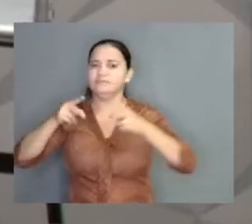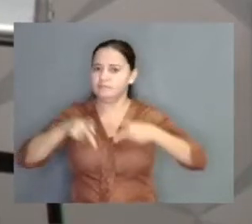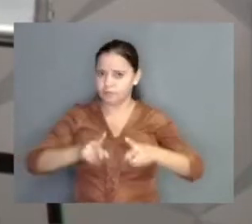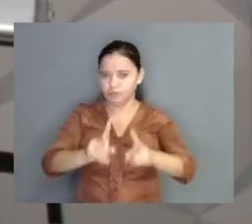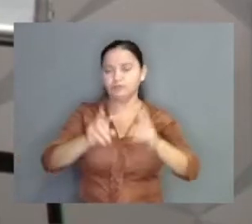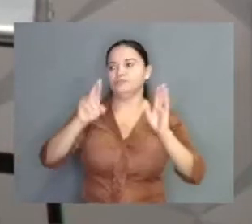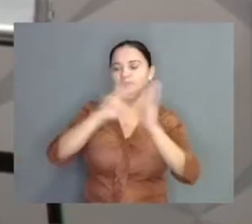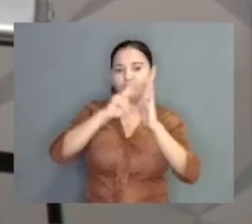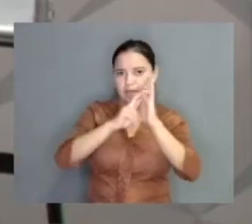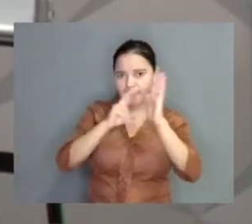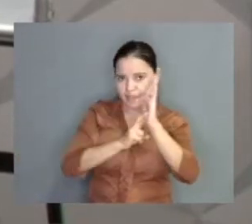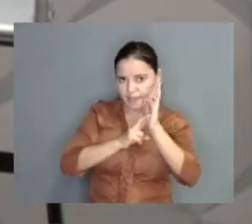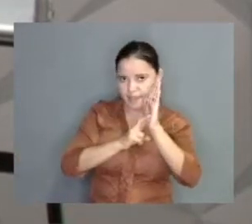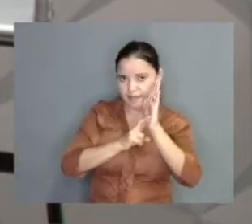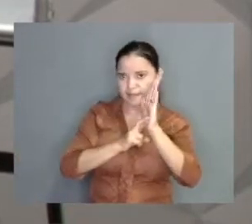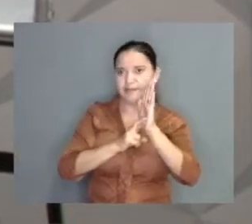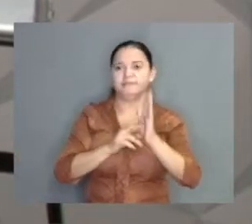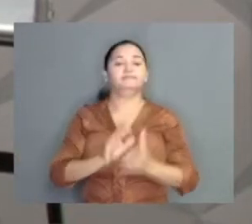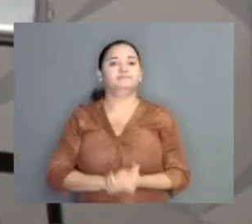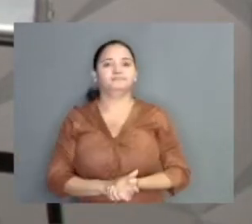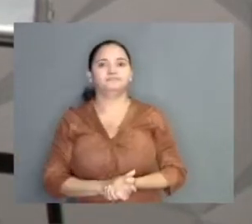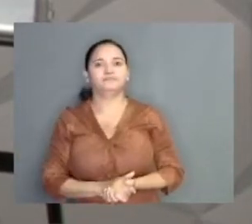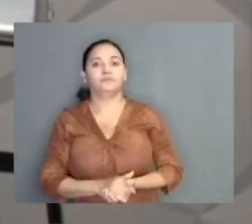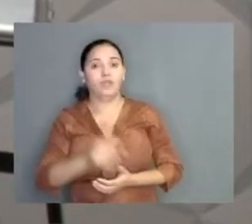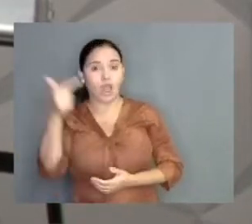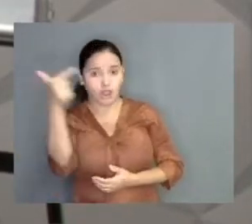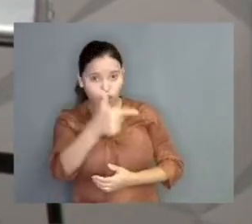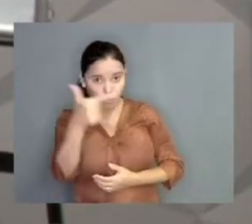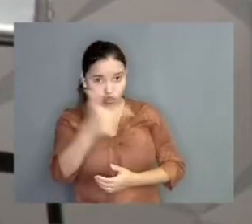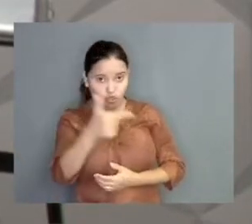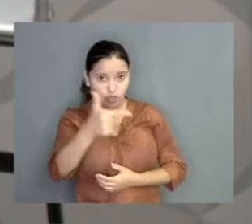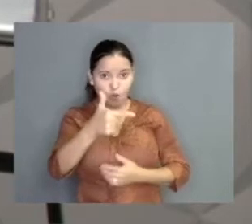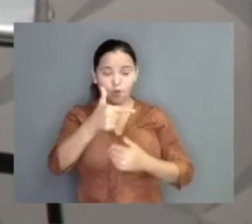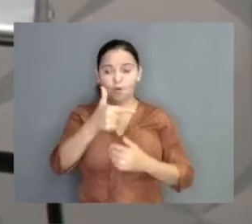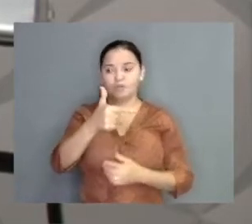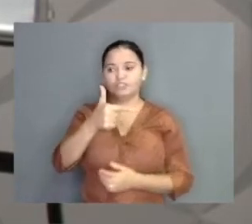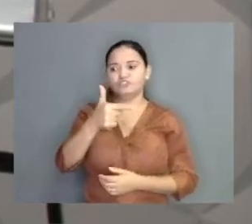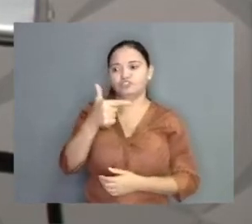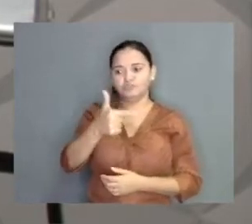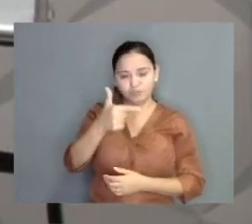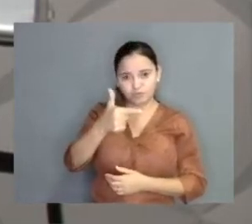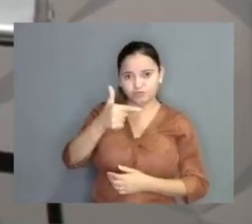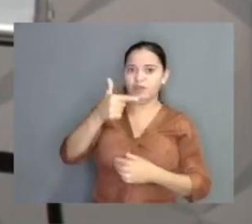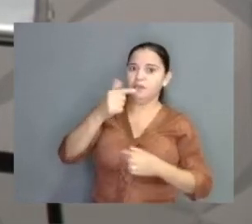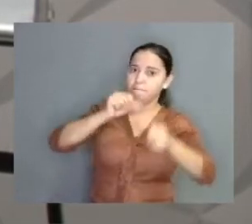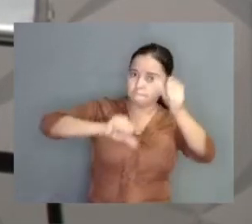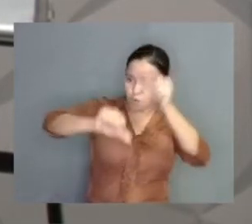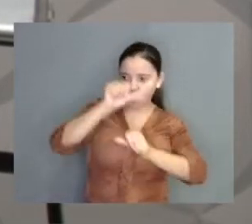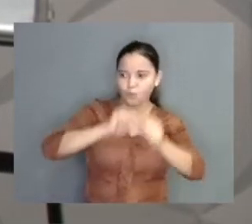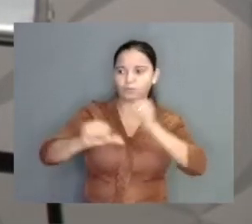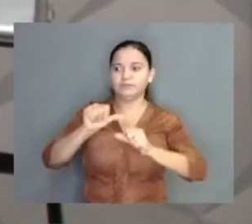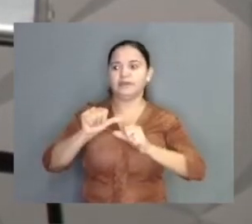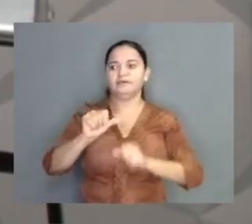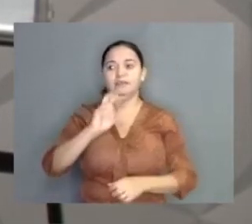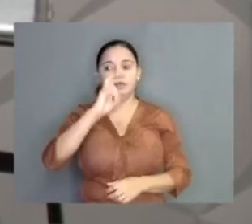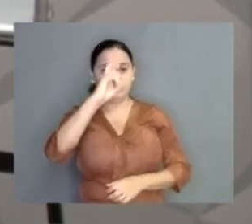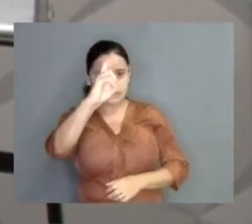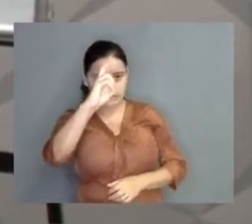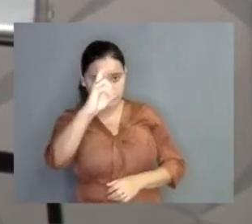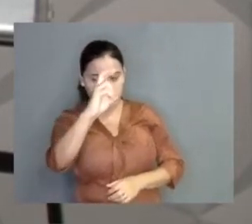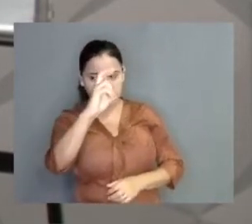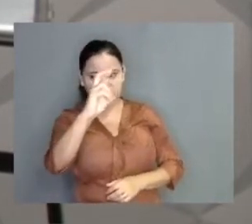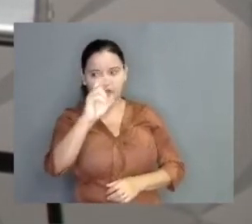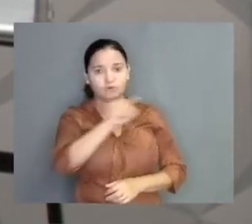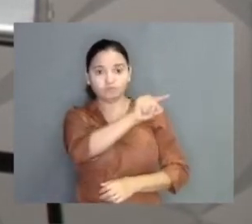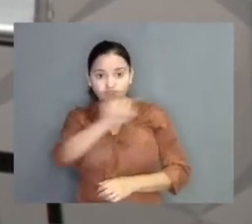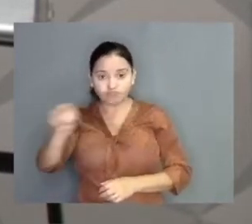regra. Inverte e paga o preço. 2 sobre 5, inverte, 5